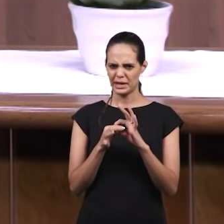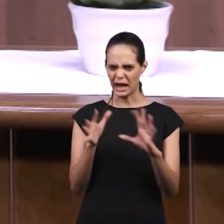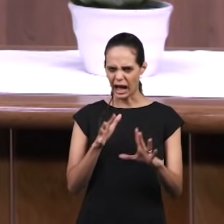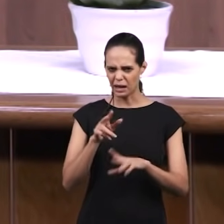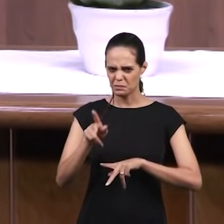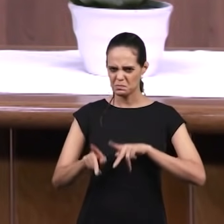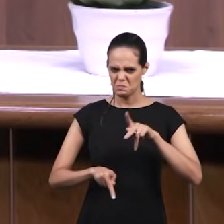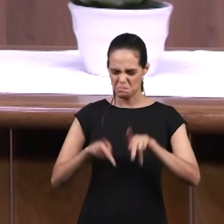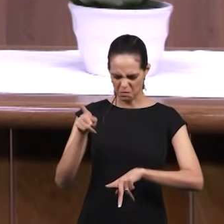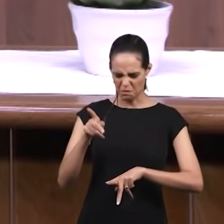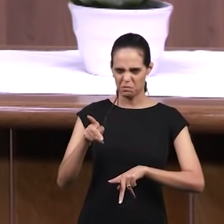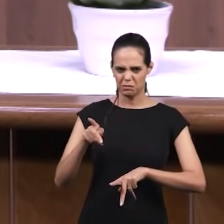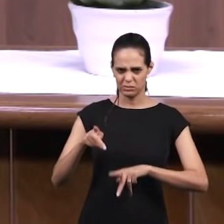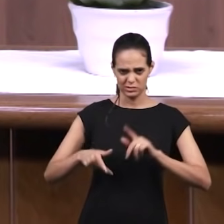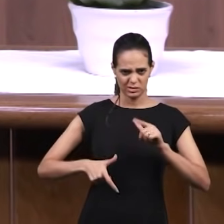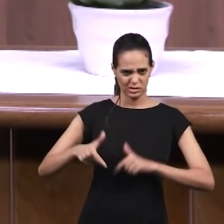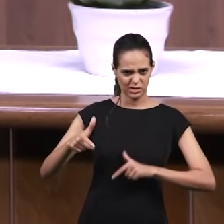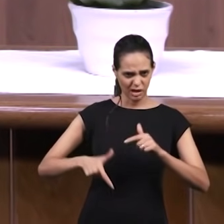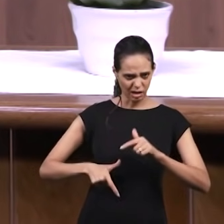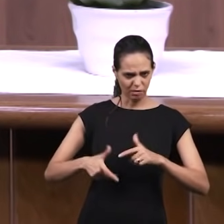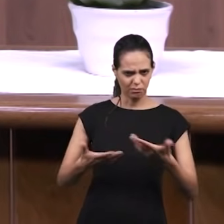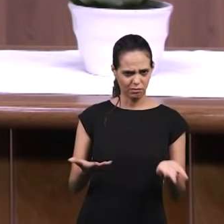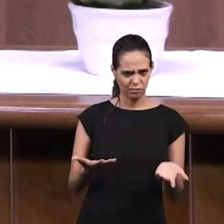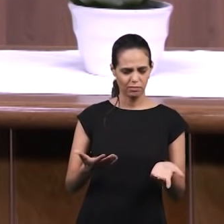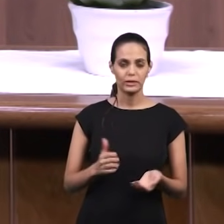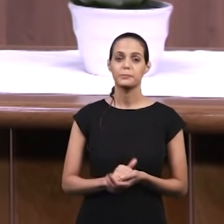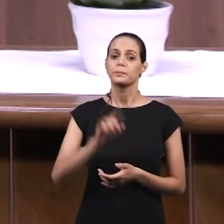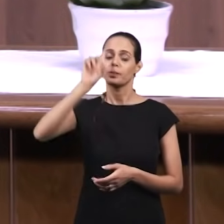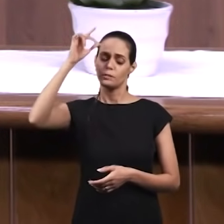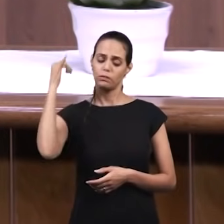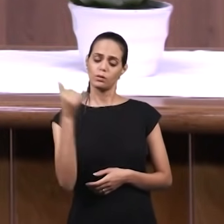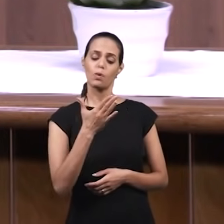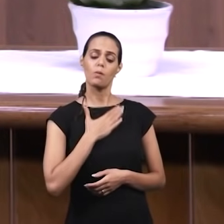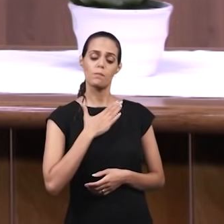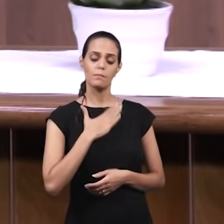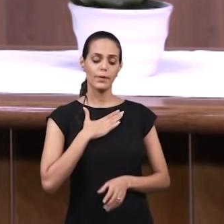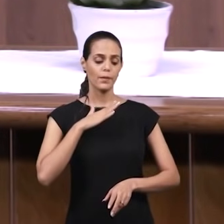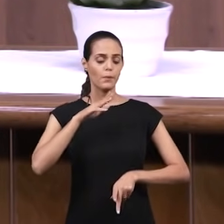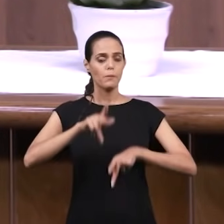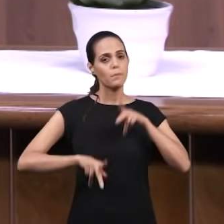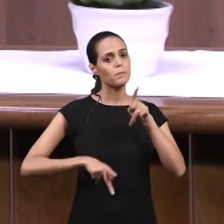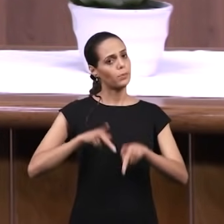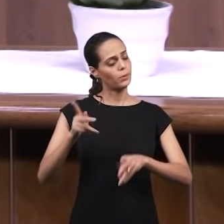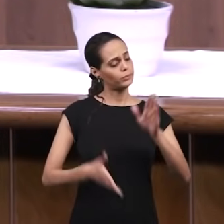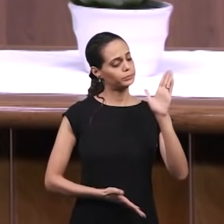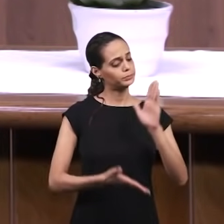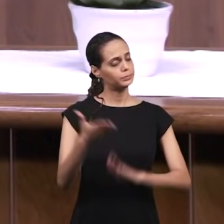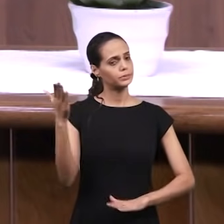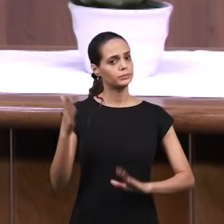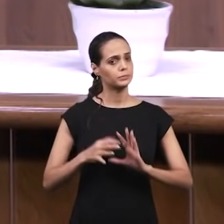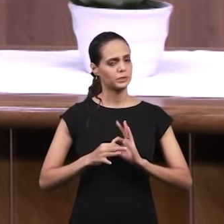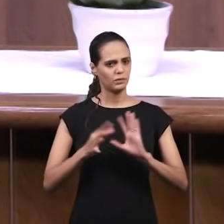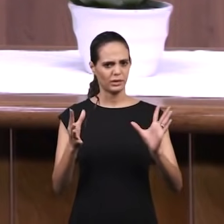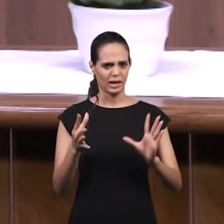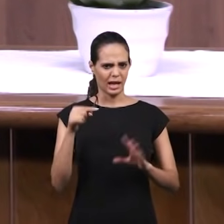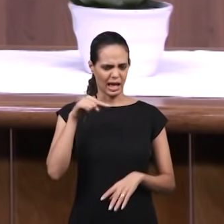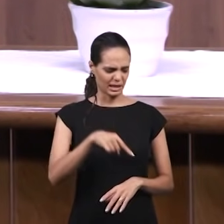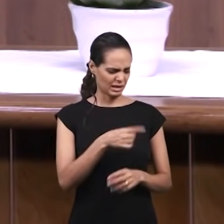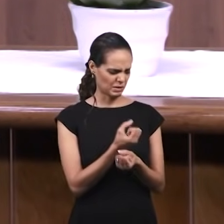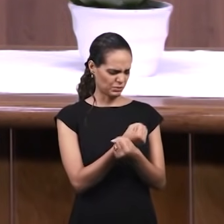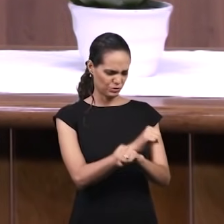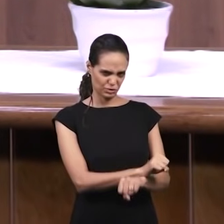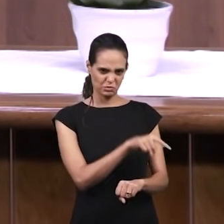da parte de Deus dizendo o seguinte: olha, o meu povo vai sair. O meu povo não vai continuar